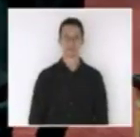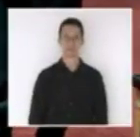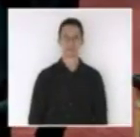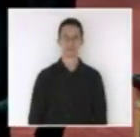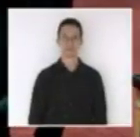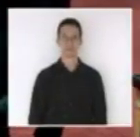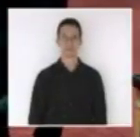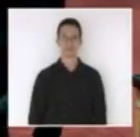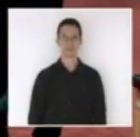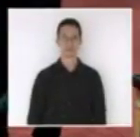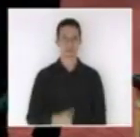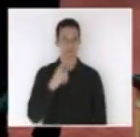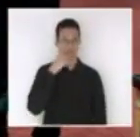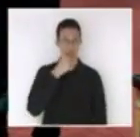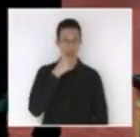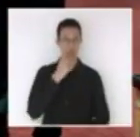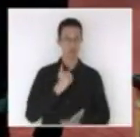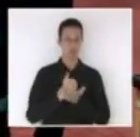A moça foi socorrida.